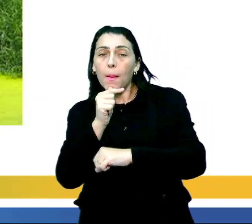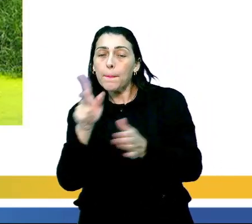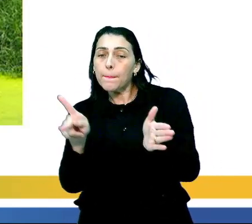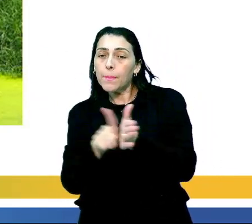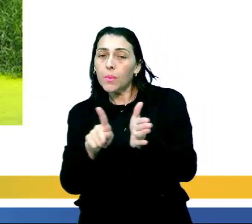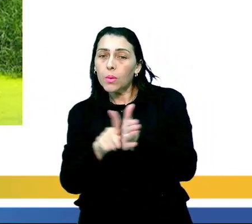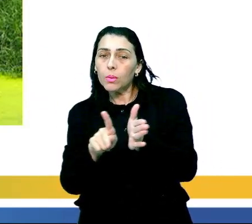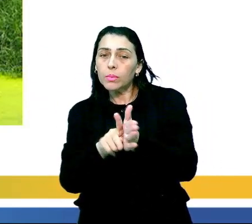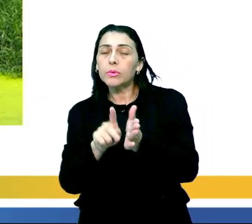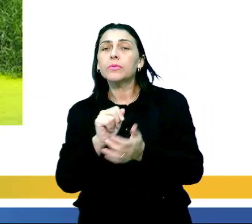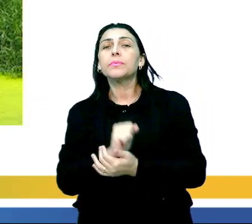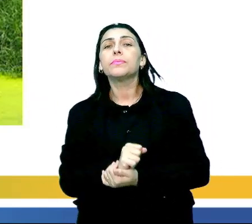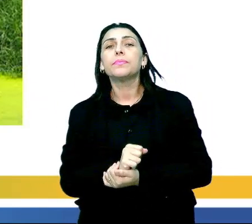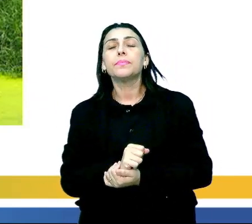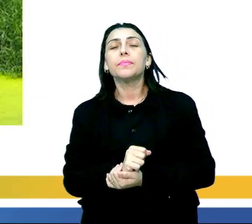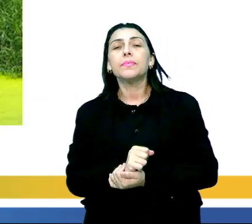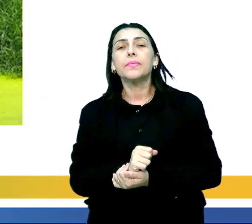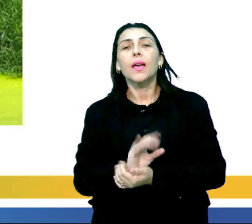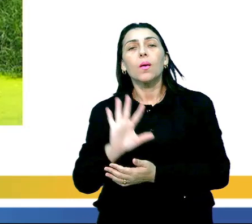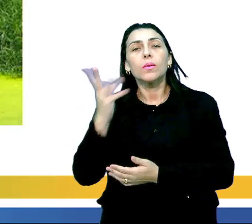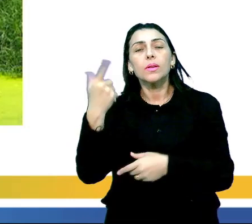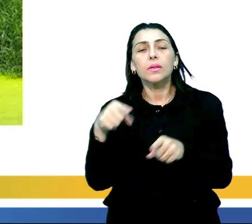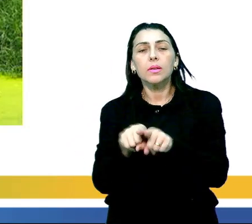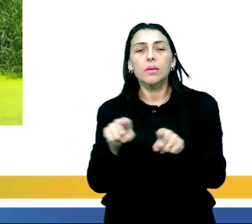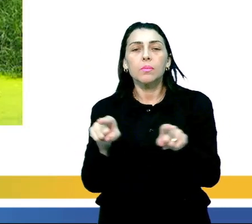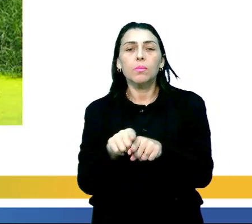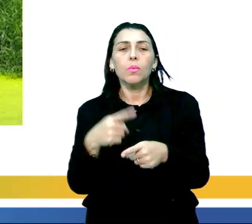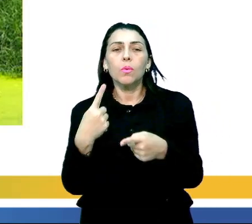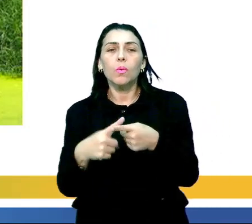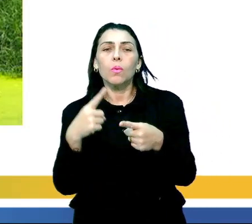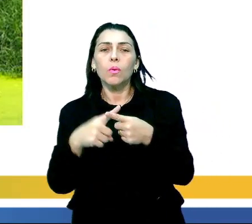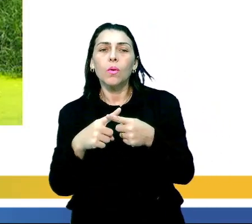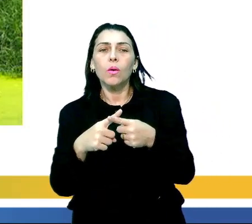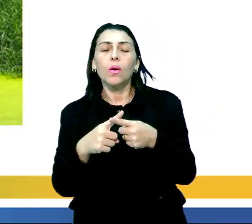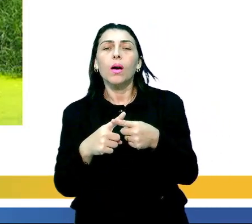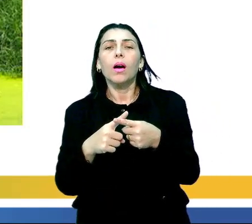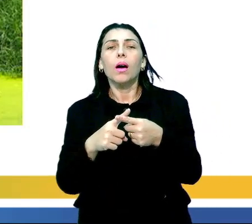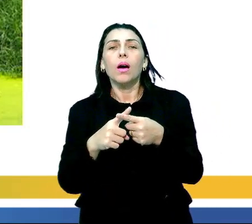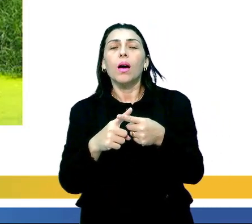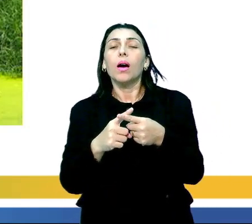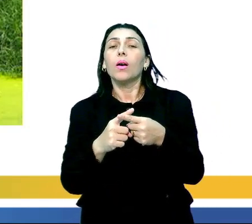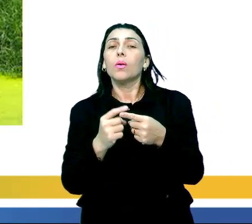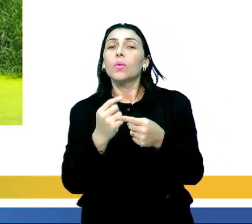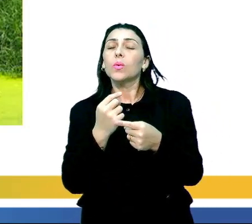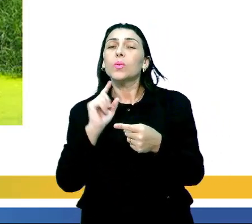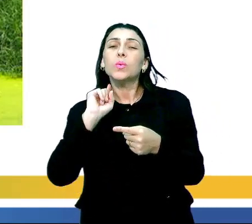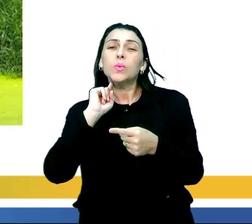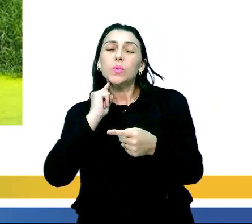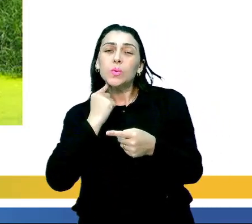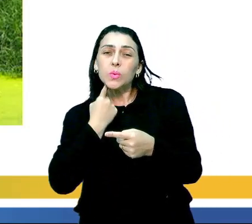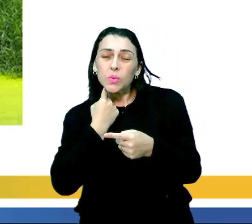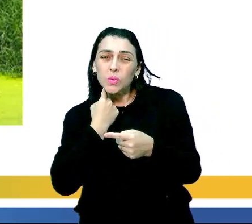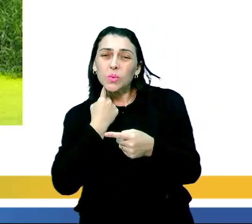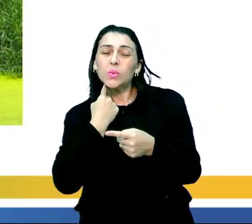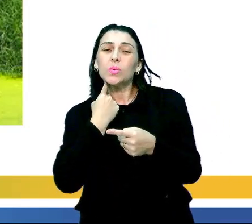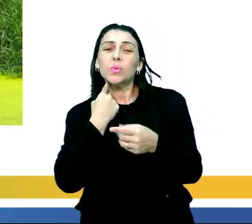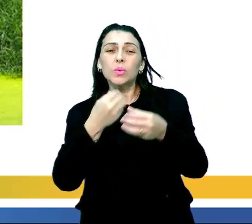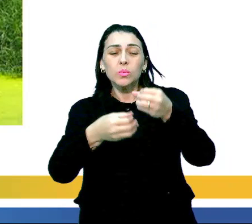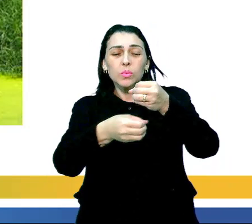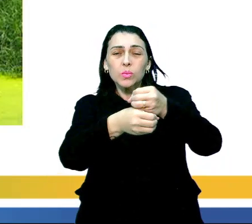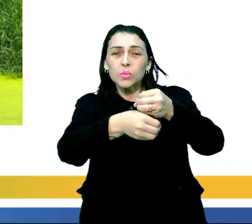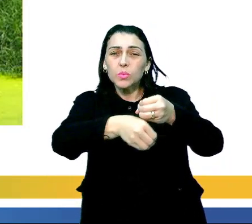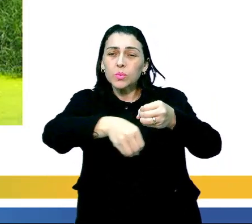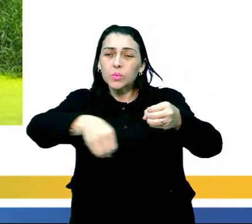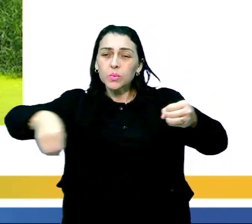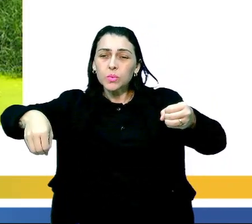ele ocorre na água, e ele ocorre justamente devido ao aumento de nutrientes da água provenientes da deposição